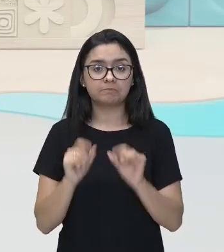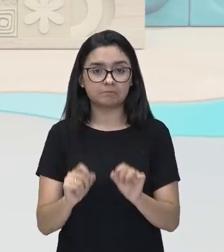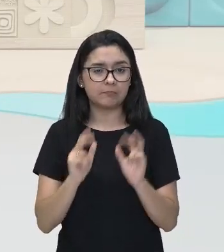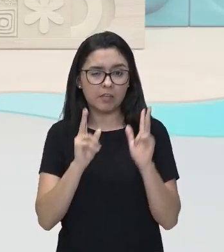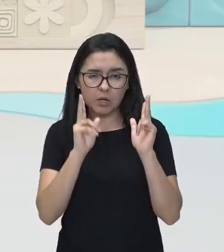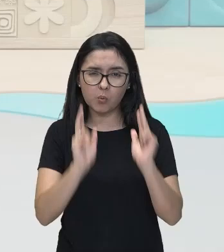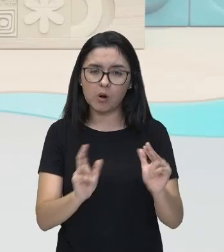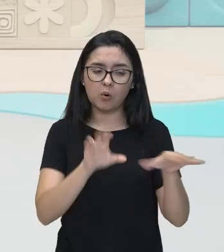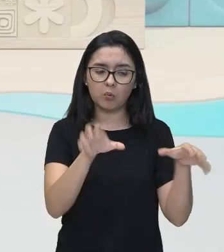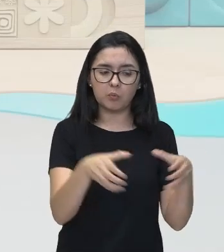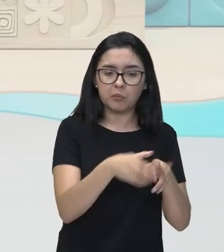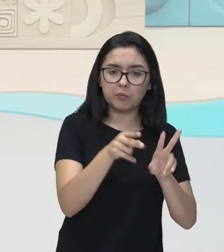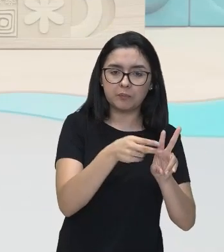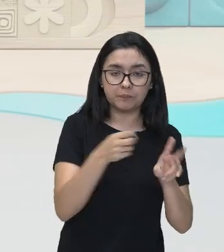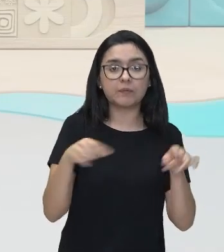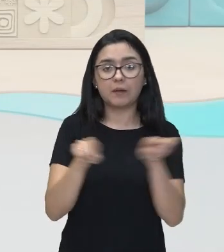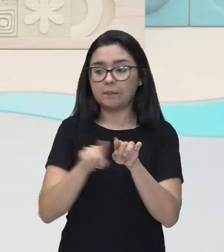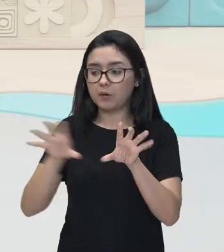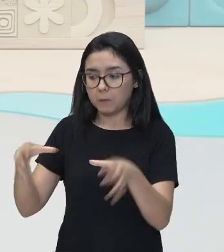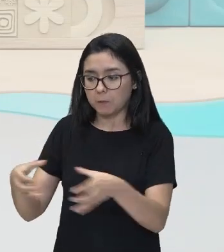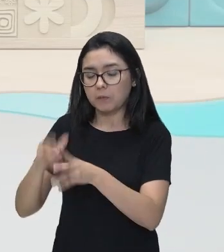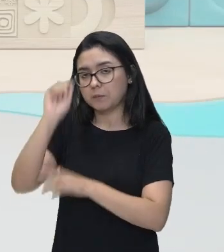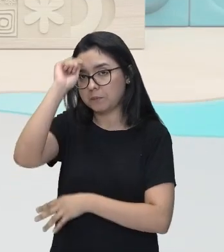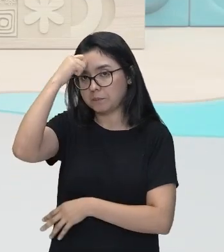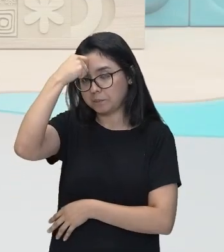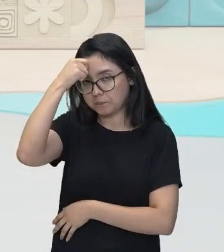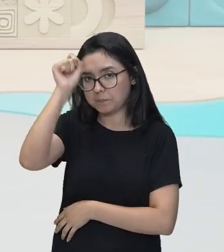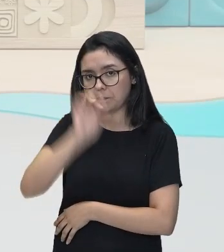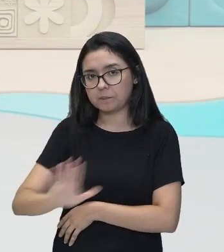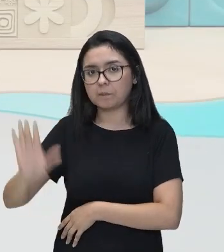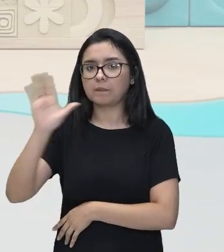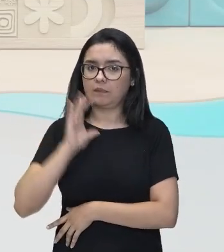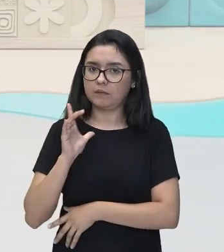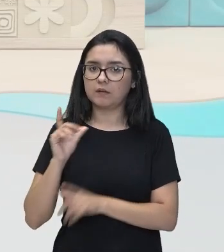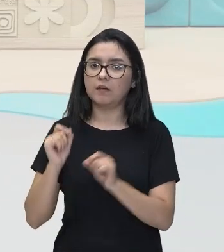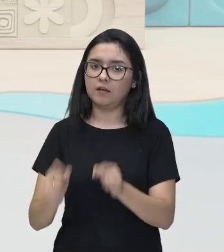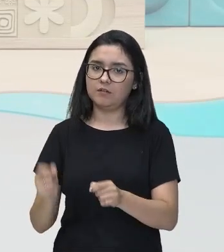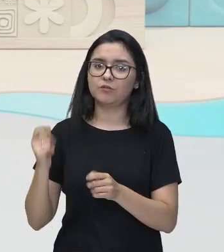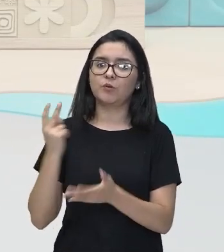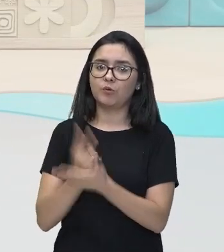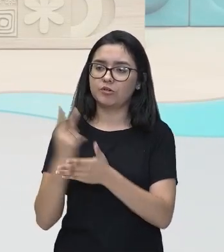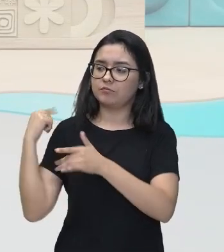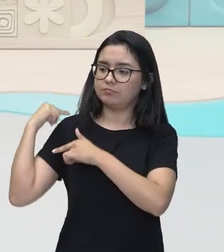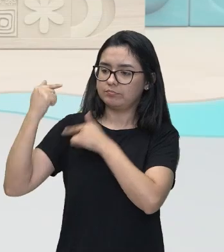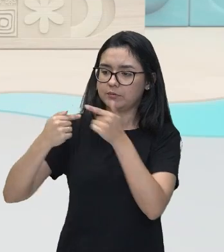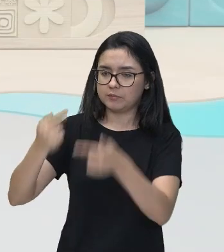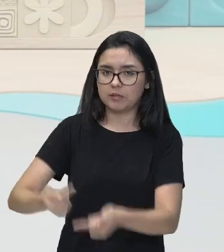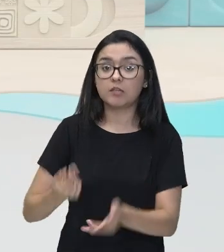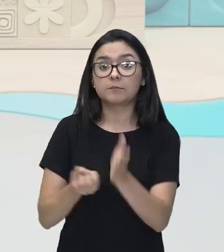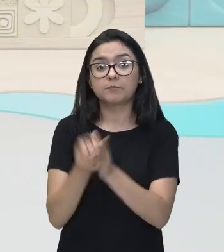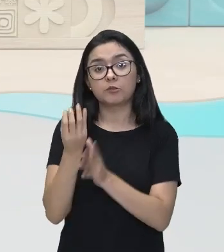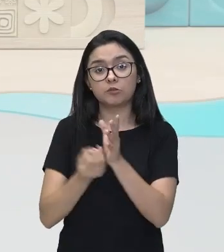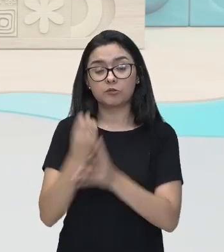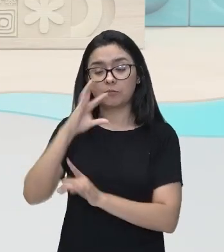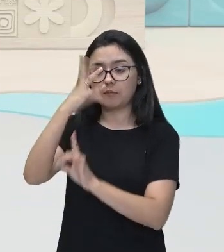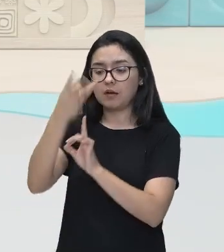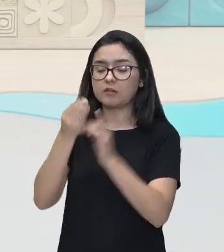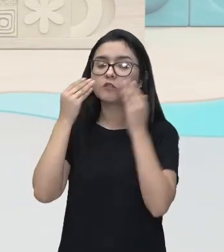os indígenas, os africanos preservam essa ancestralidade. Eles produzem uma arte voltada